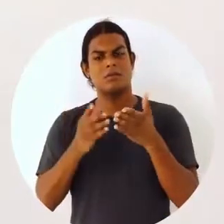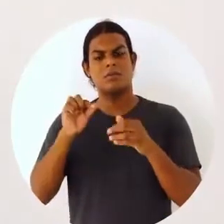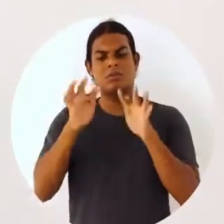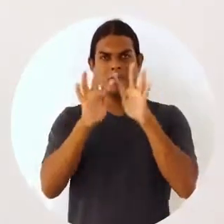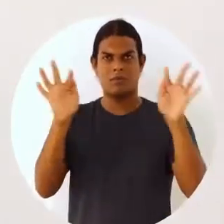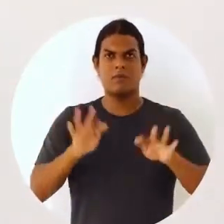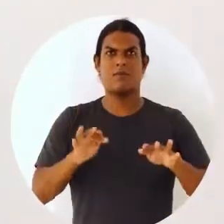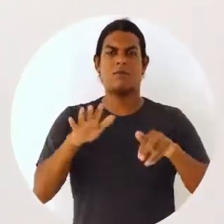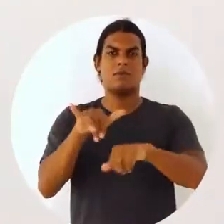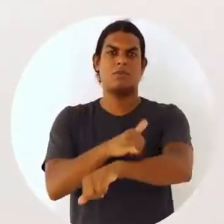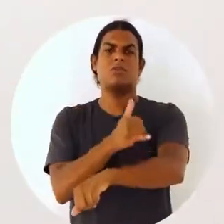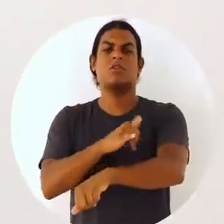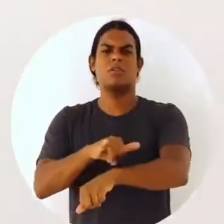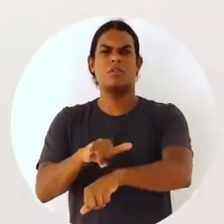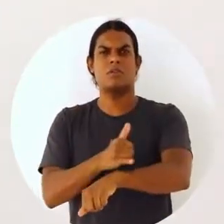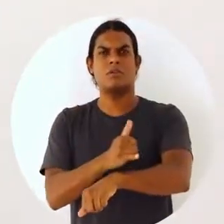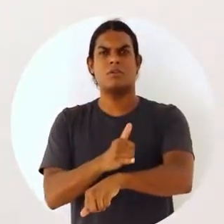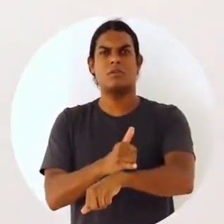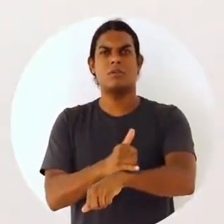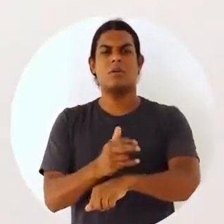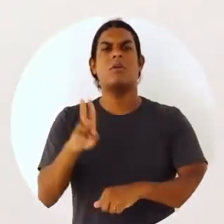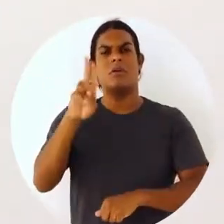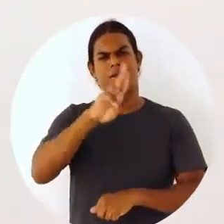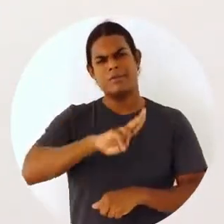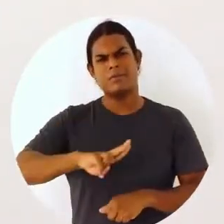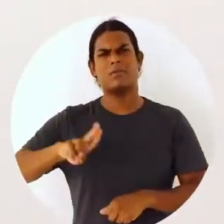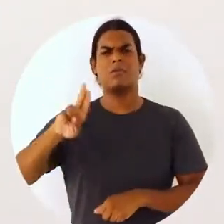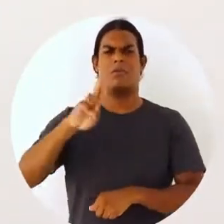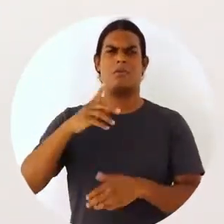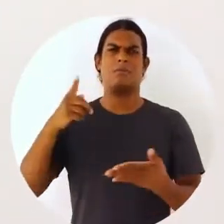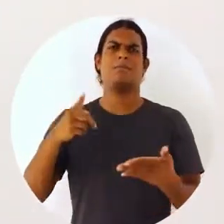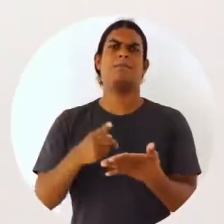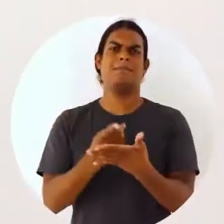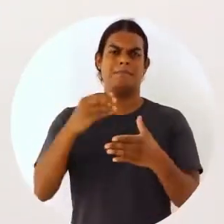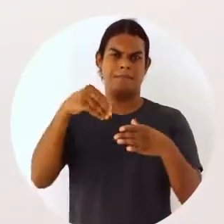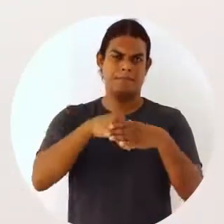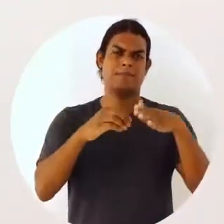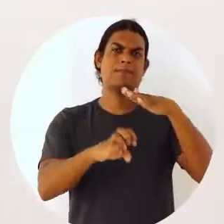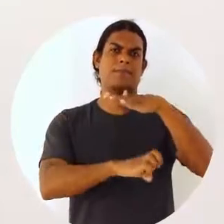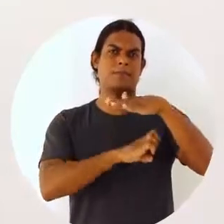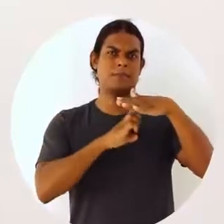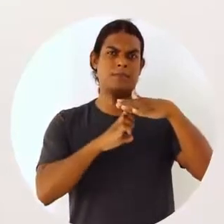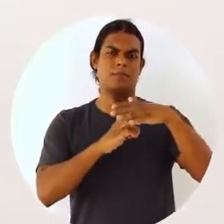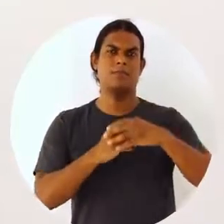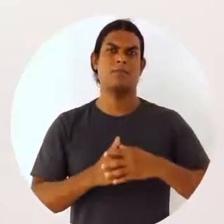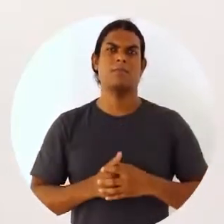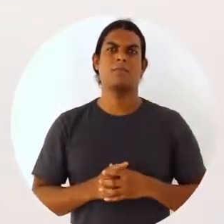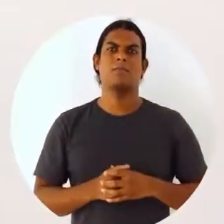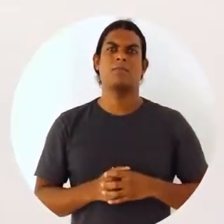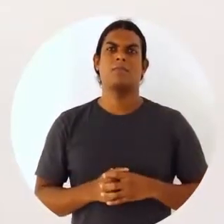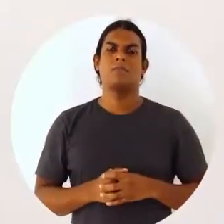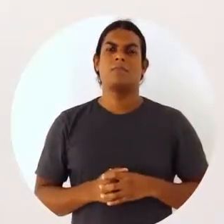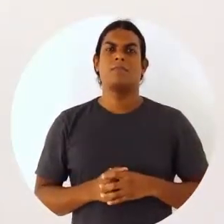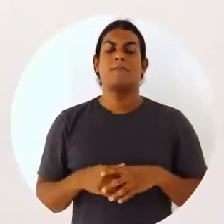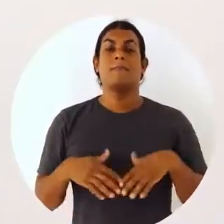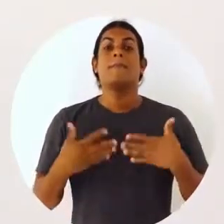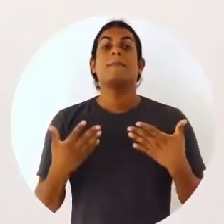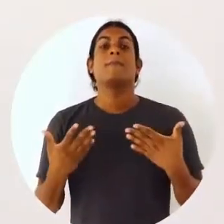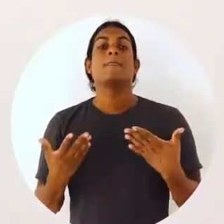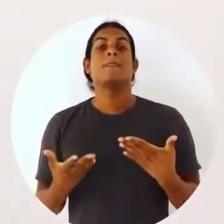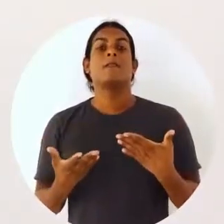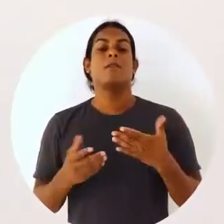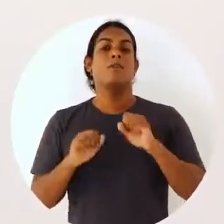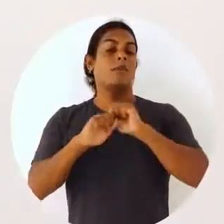financeiro, ele ainda acontece, ele ainda ocorre e faz parte do processo de trabalho. Então, fica